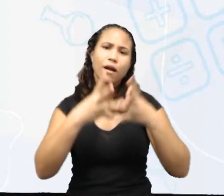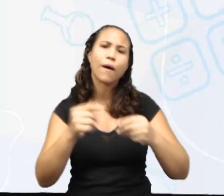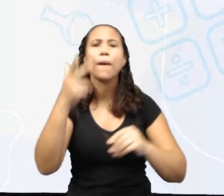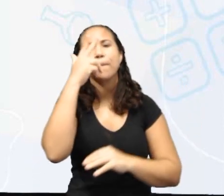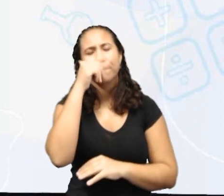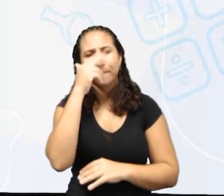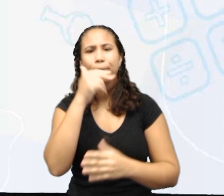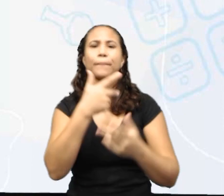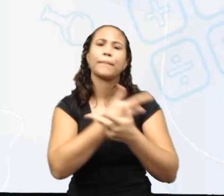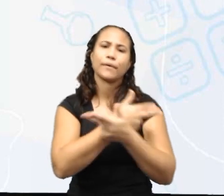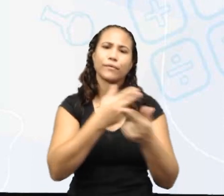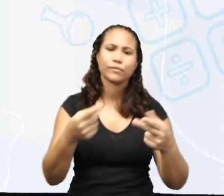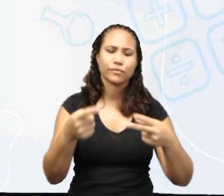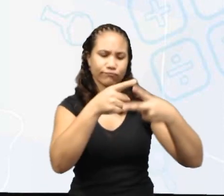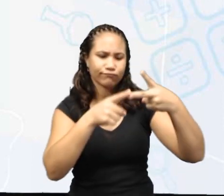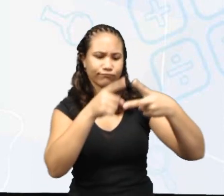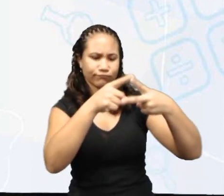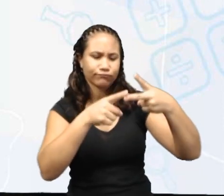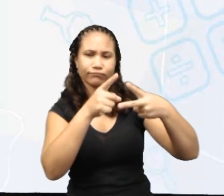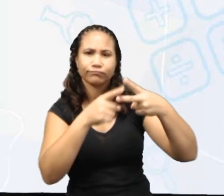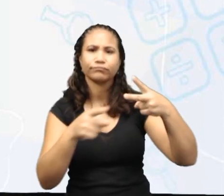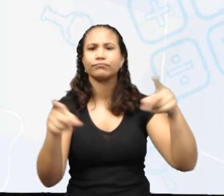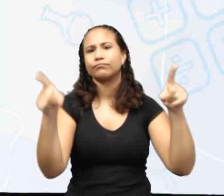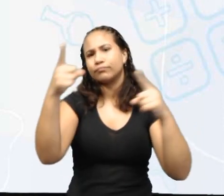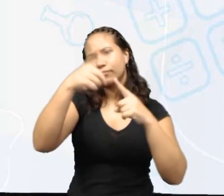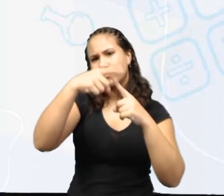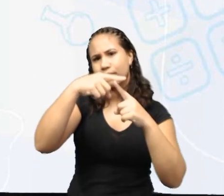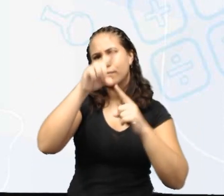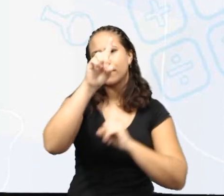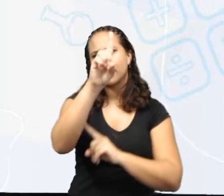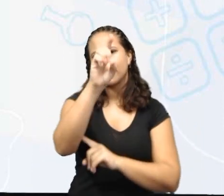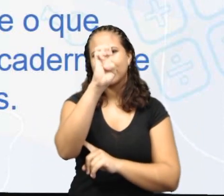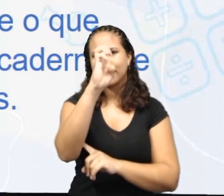mesmo princípio, os dois são tipos de decantação.